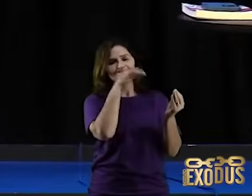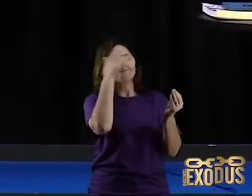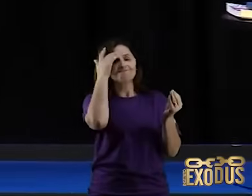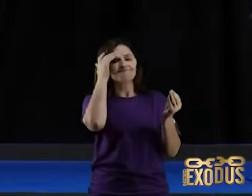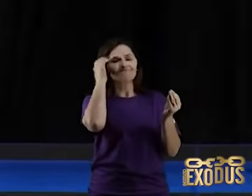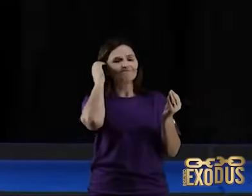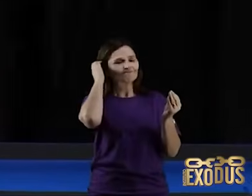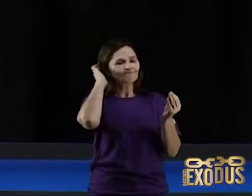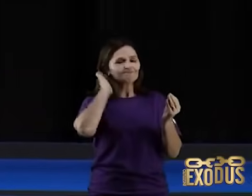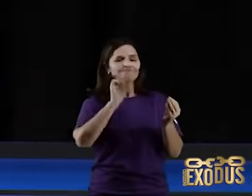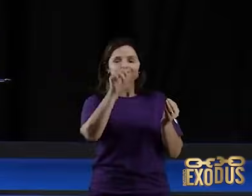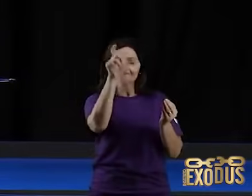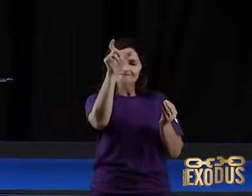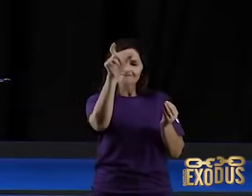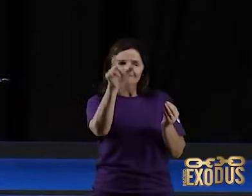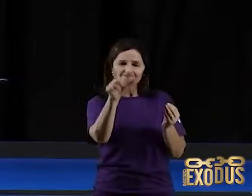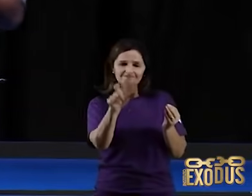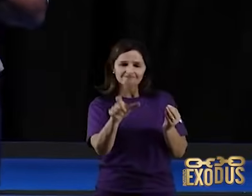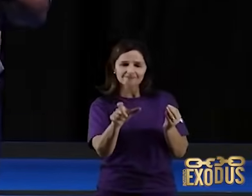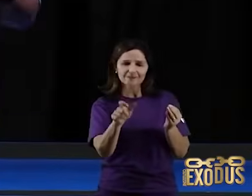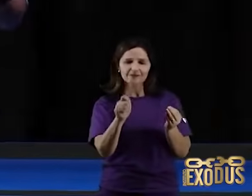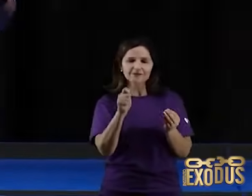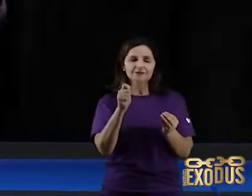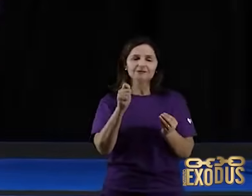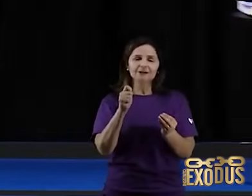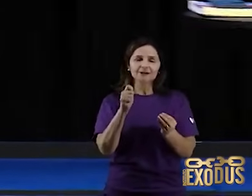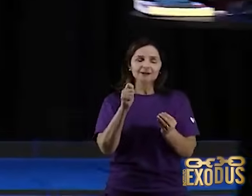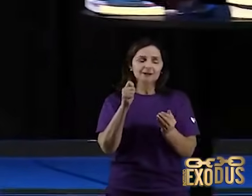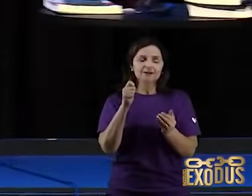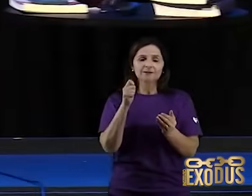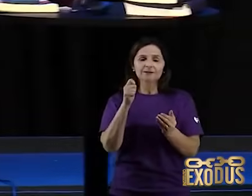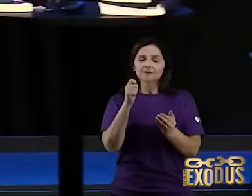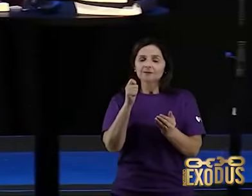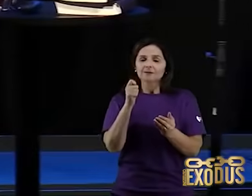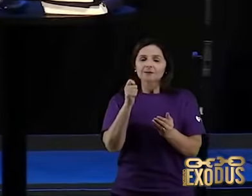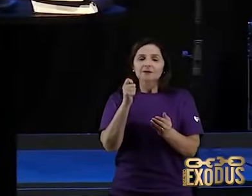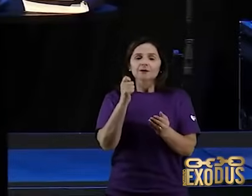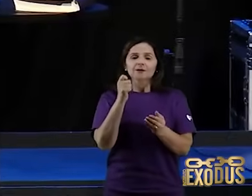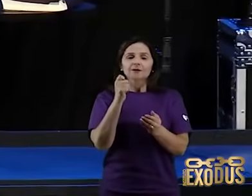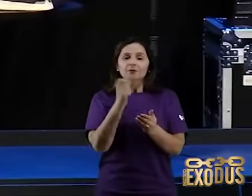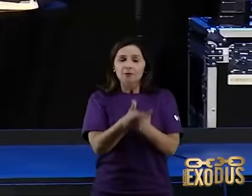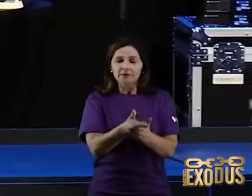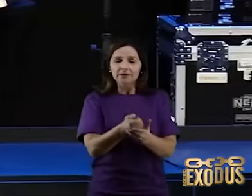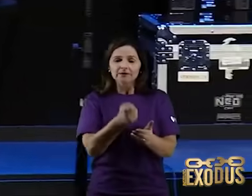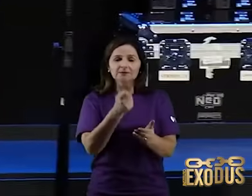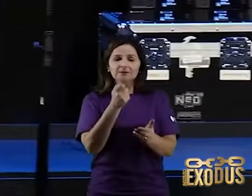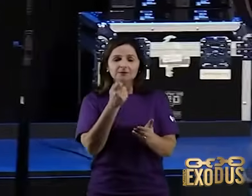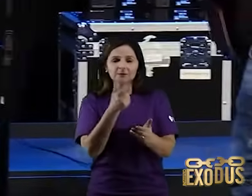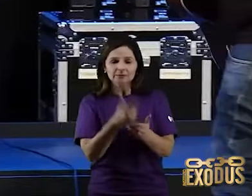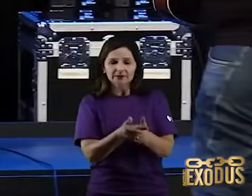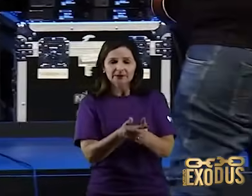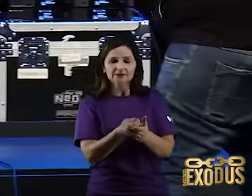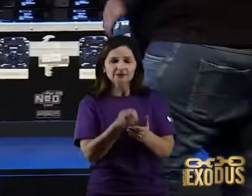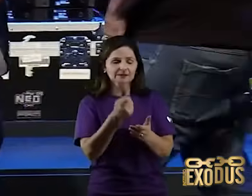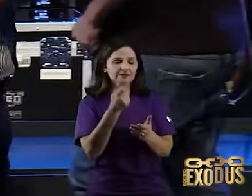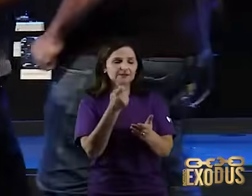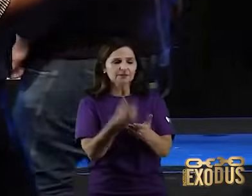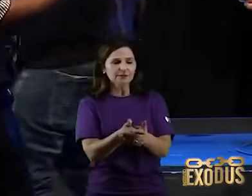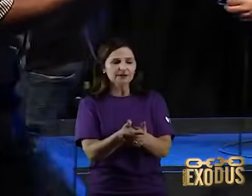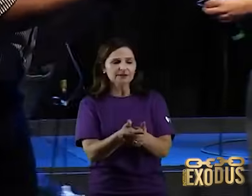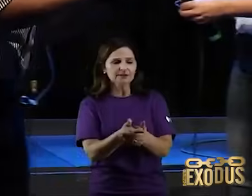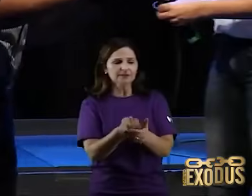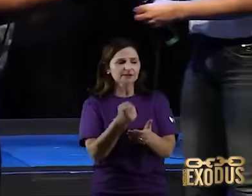comprando ela vai guardando aí chega no final ela tá com tudo na mão e aquele